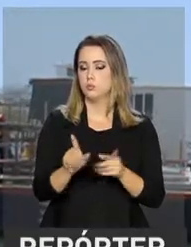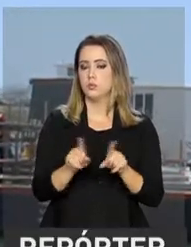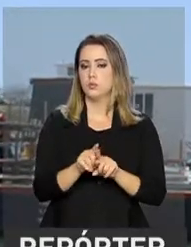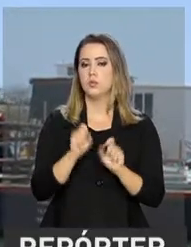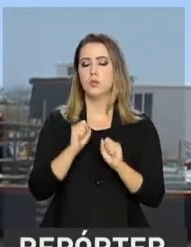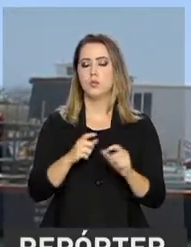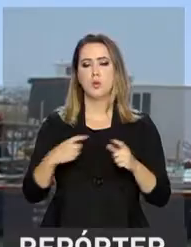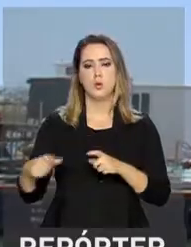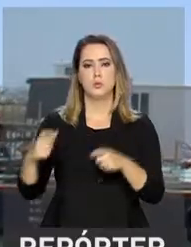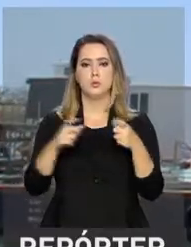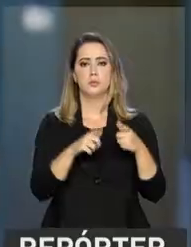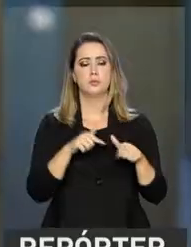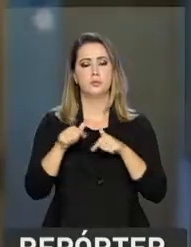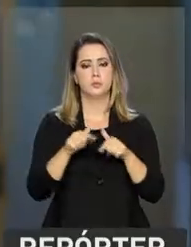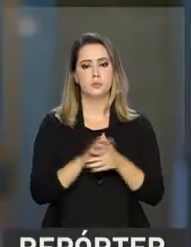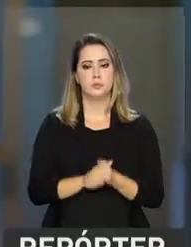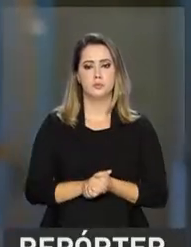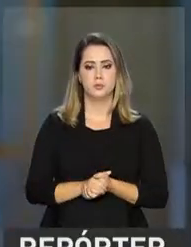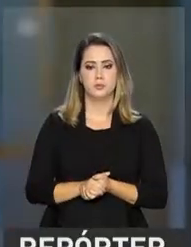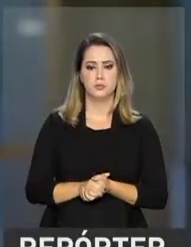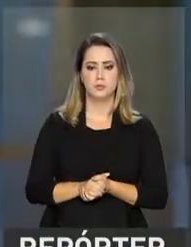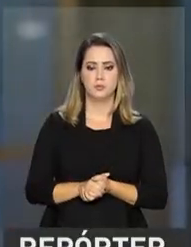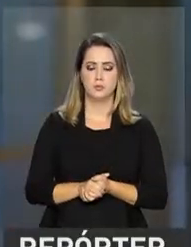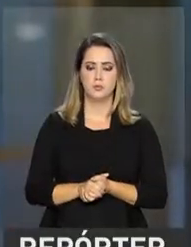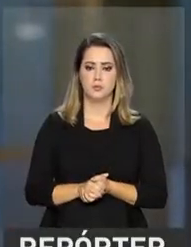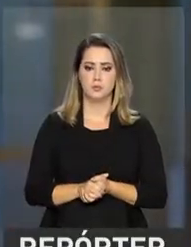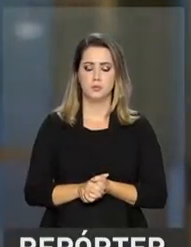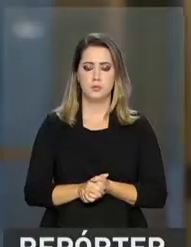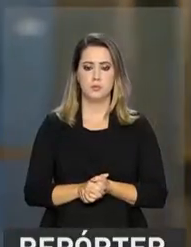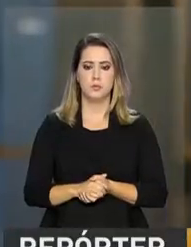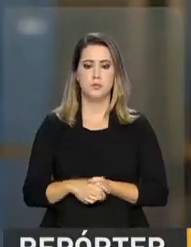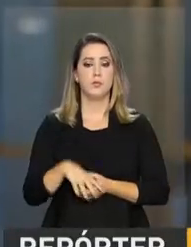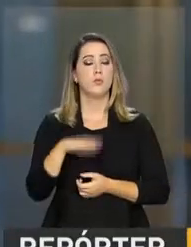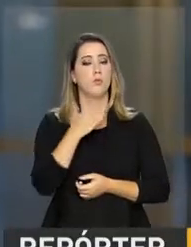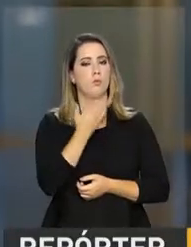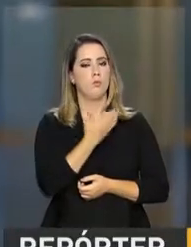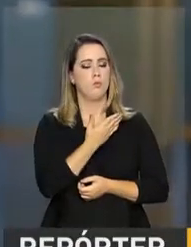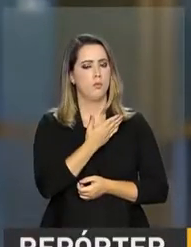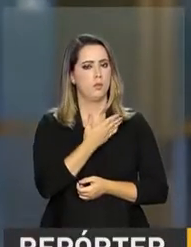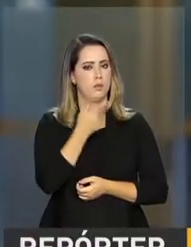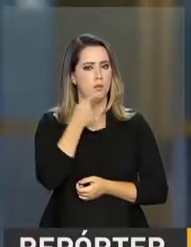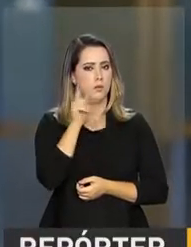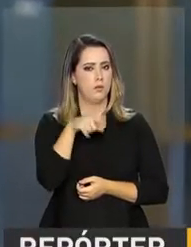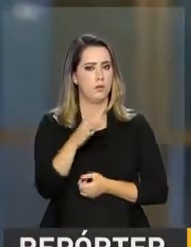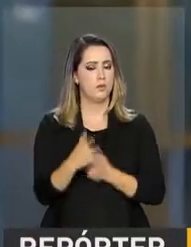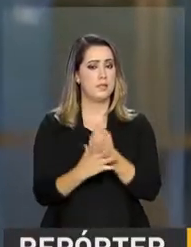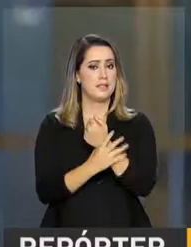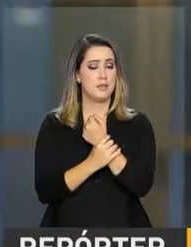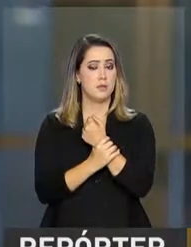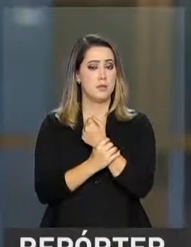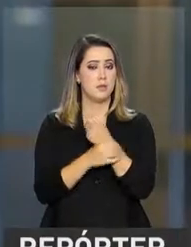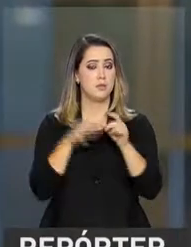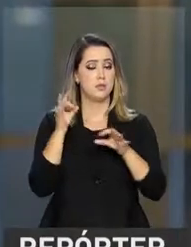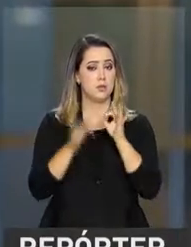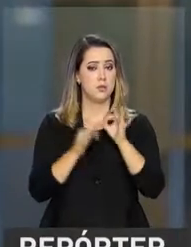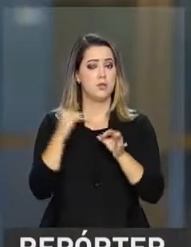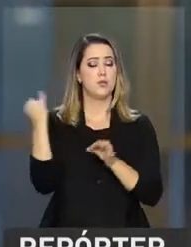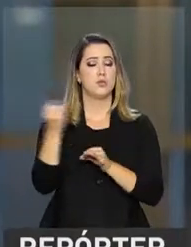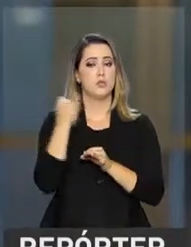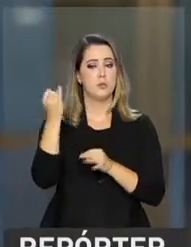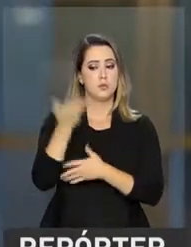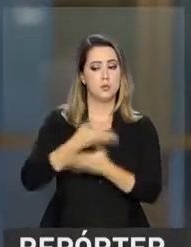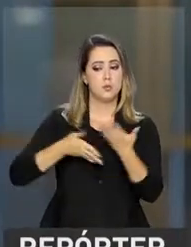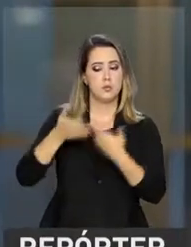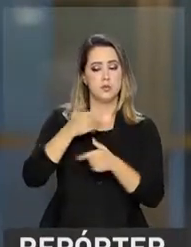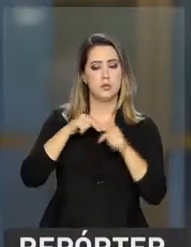postos de trabalho a segurança jurídica é fundamental para as relações de trabalho o empregador